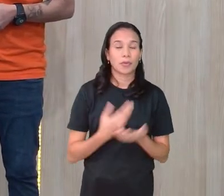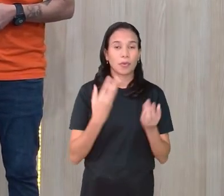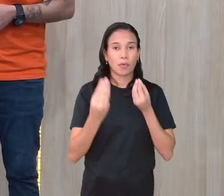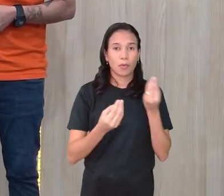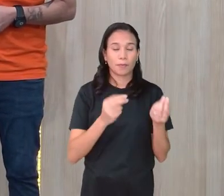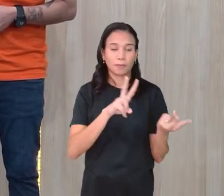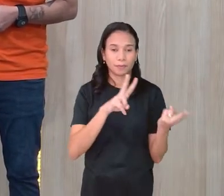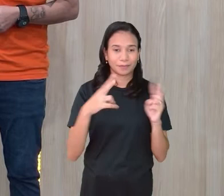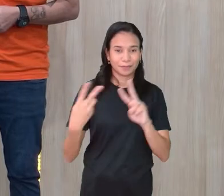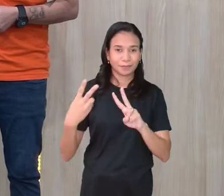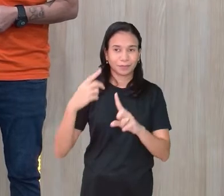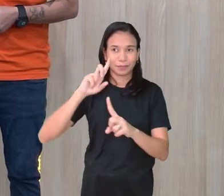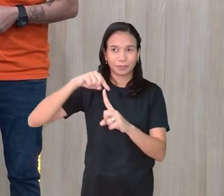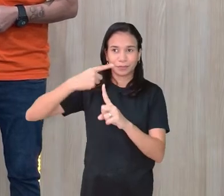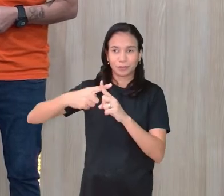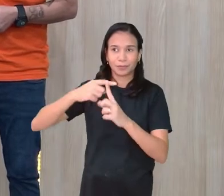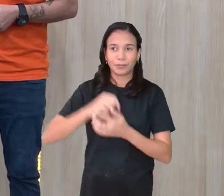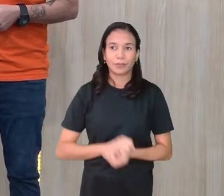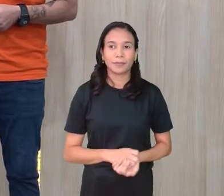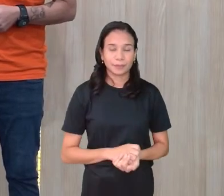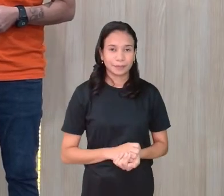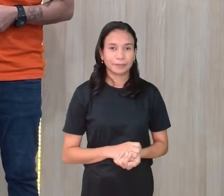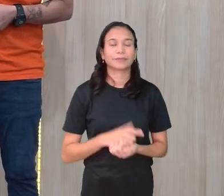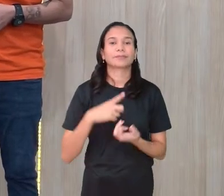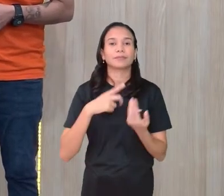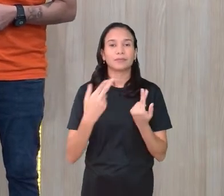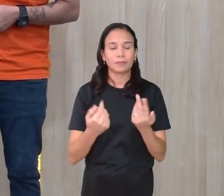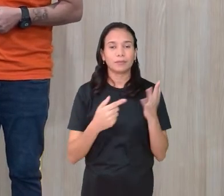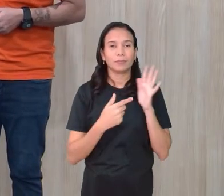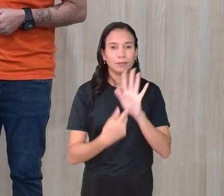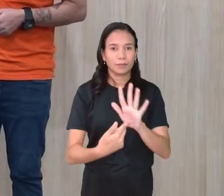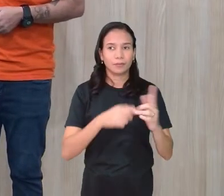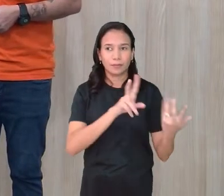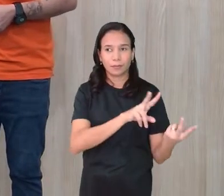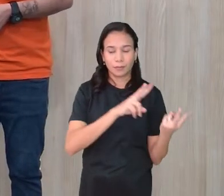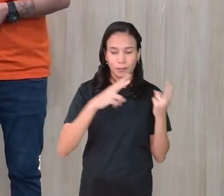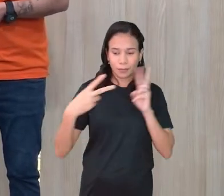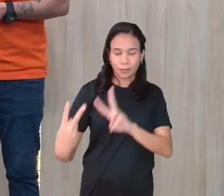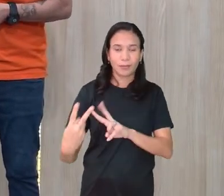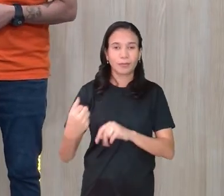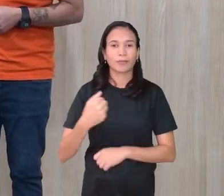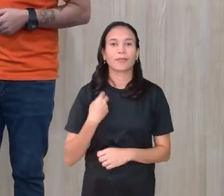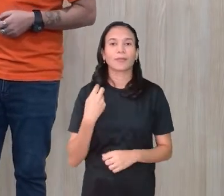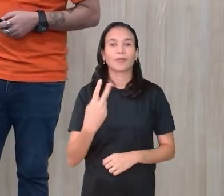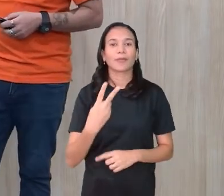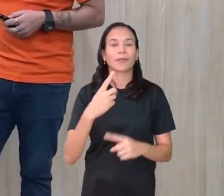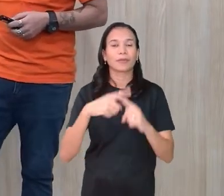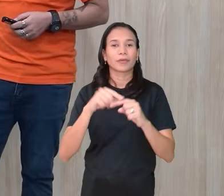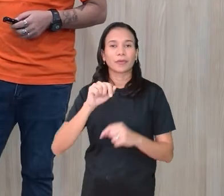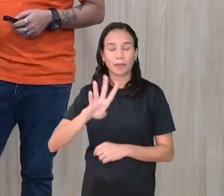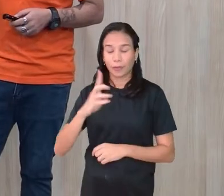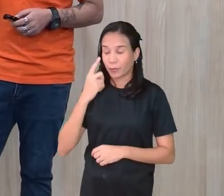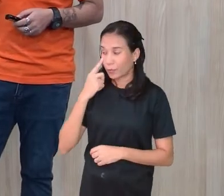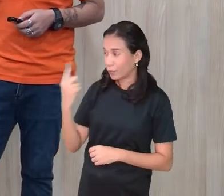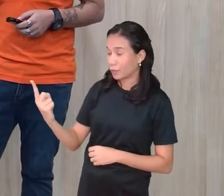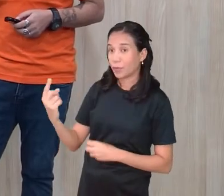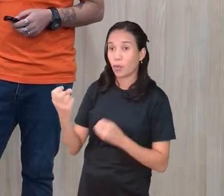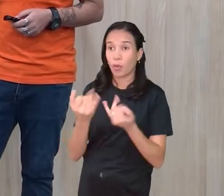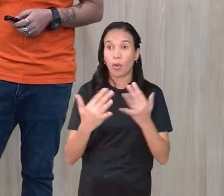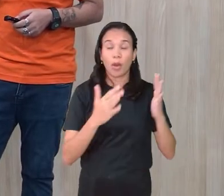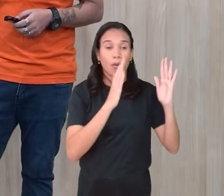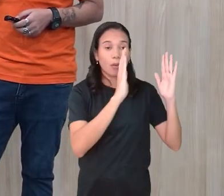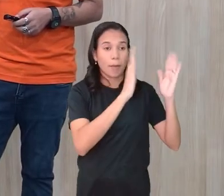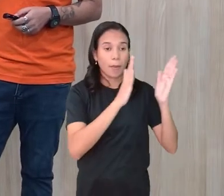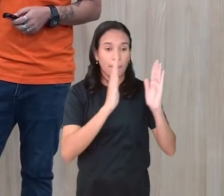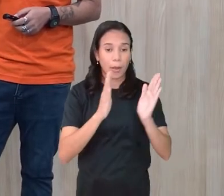representação da adição. Ali, 2 vezes 3, a representação da sua adição. E 2 vezes 4, a representação da adição. Olha o padrão